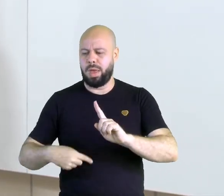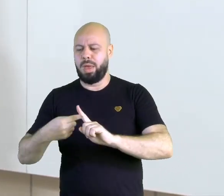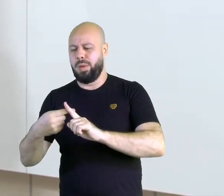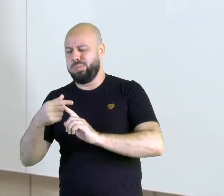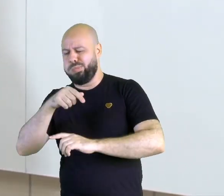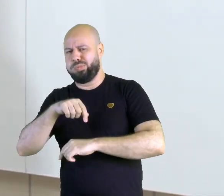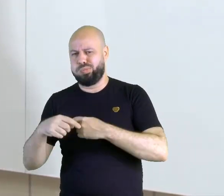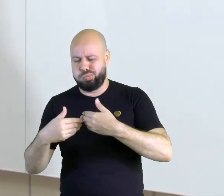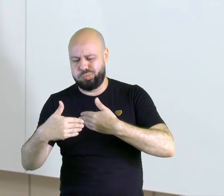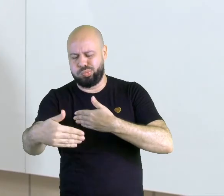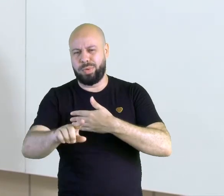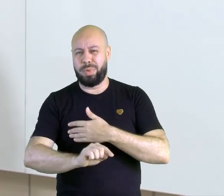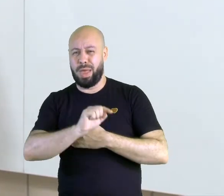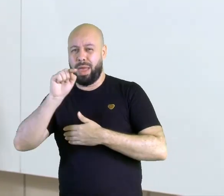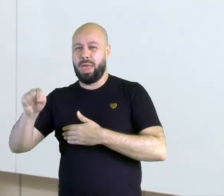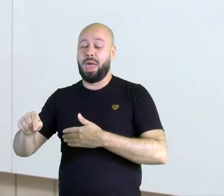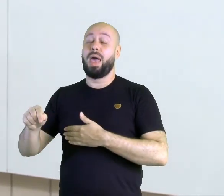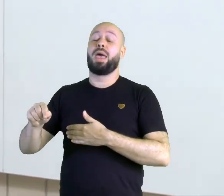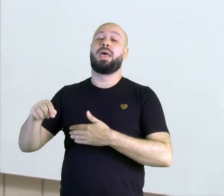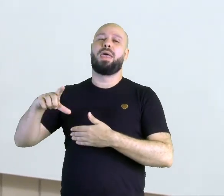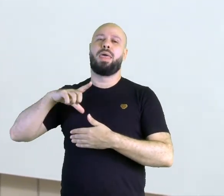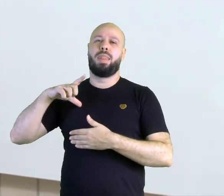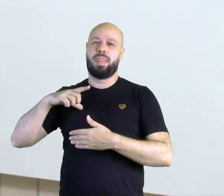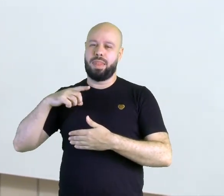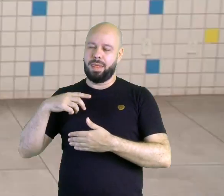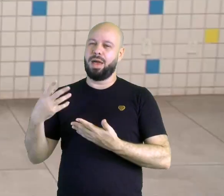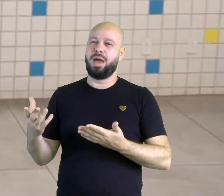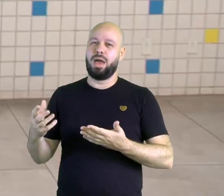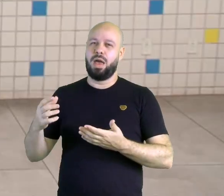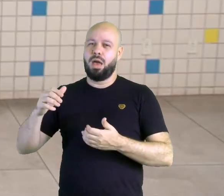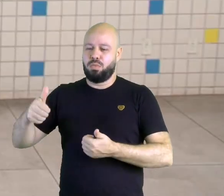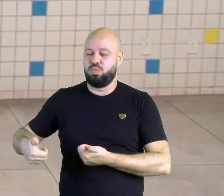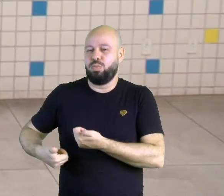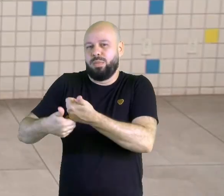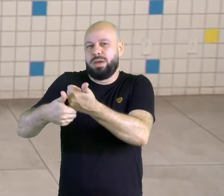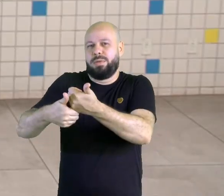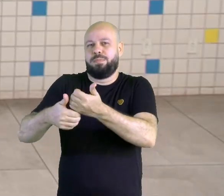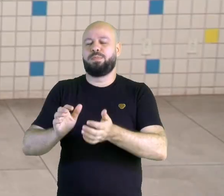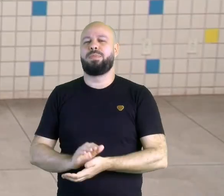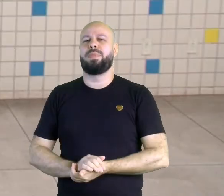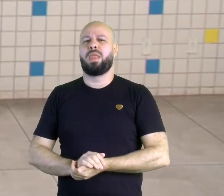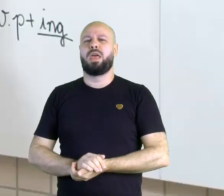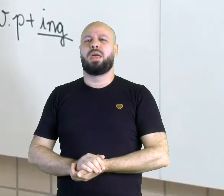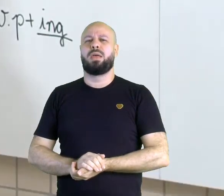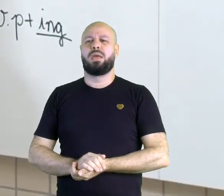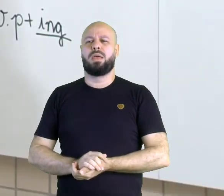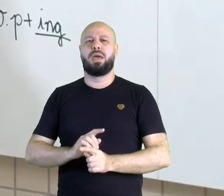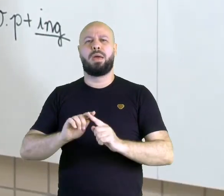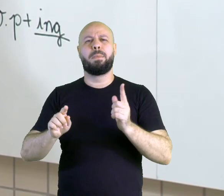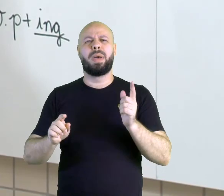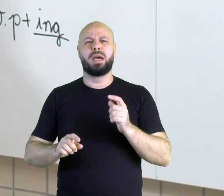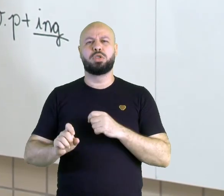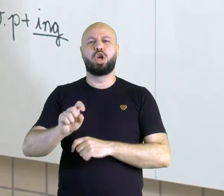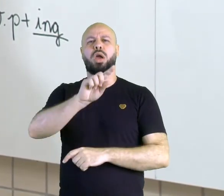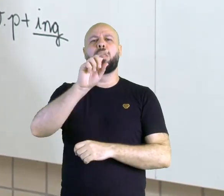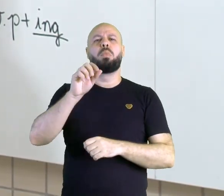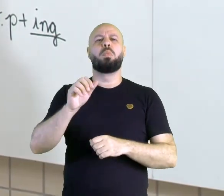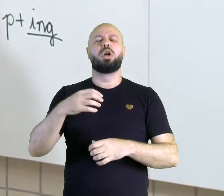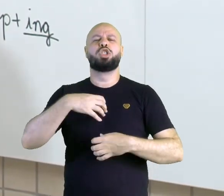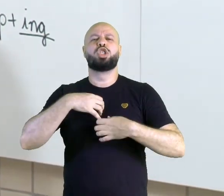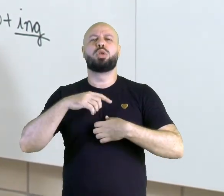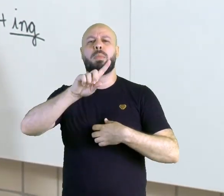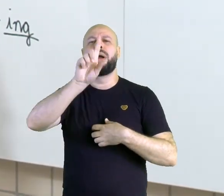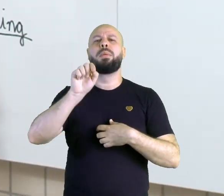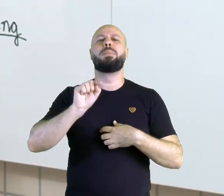Vamos agora para a forma interrogativa. A forma interrogativa, ela não difere muito do